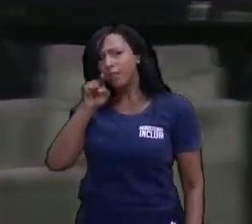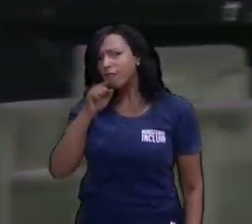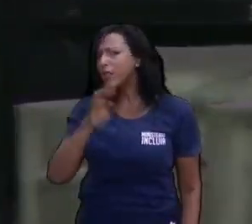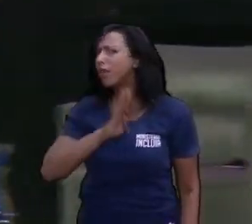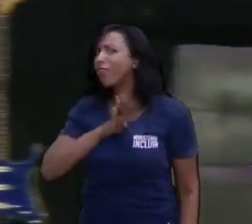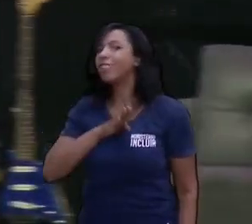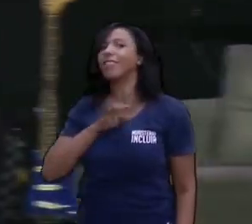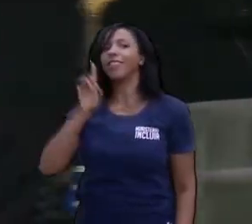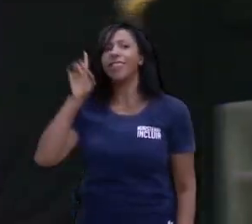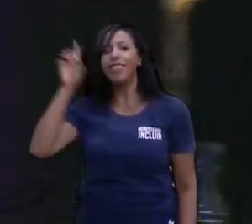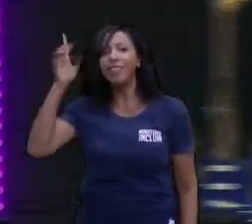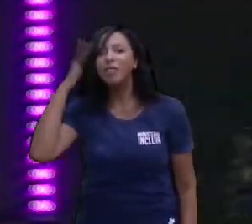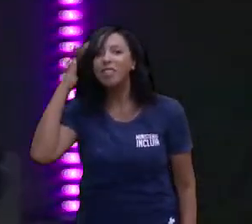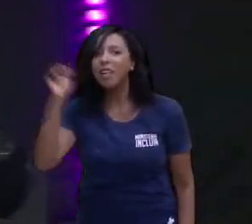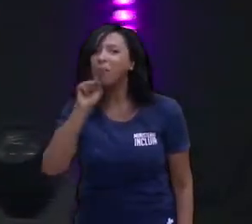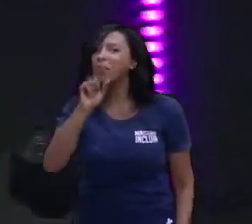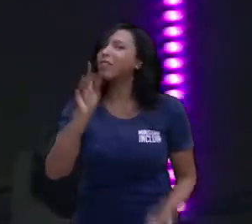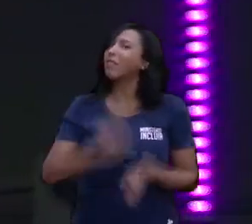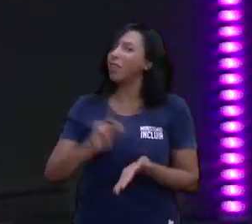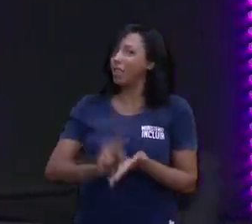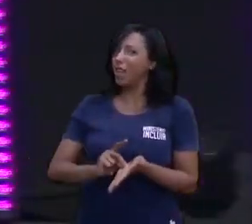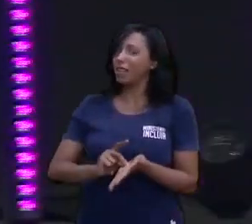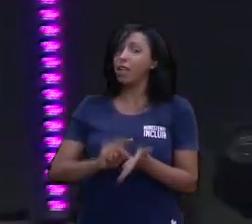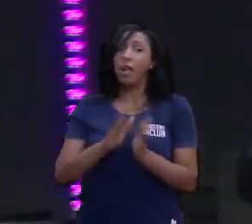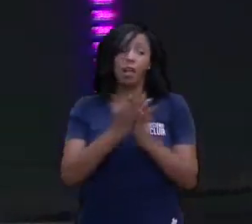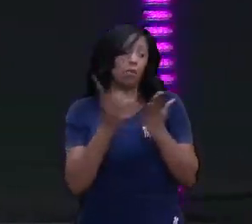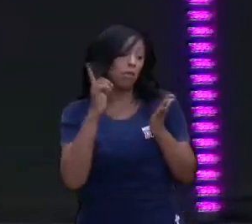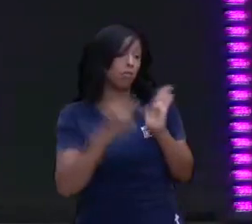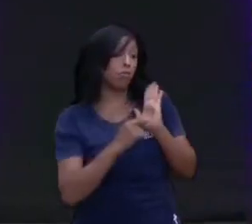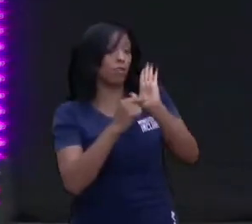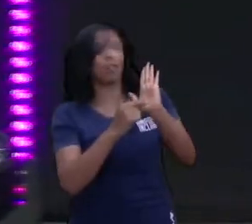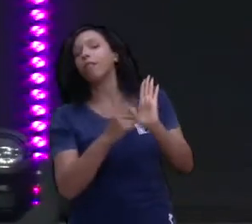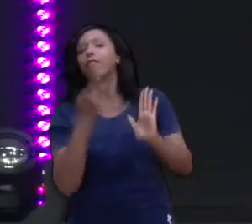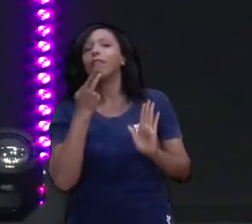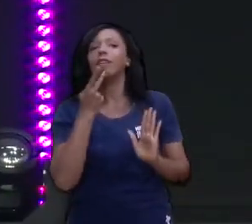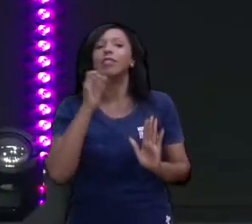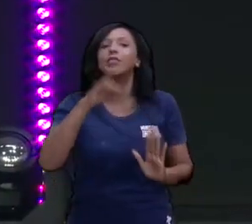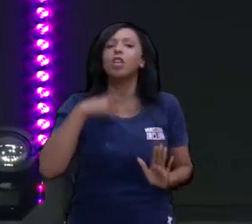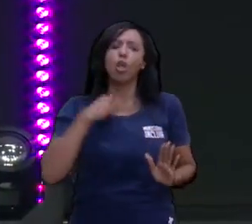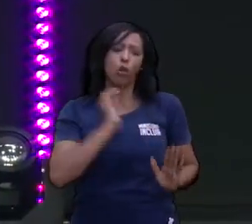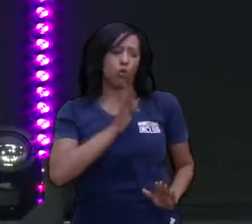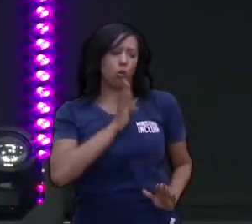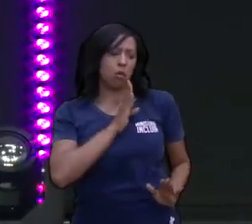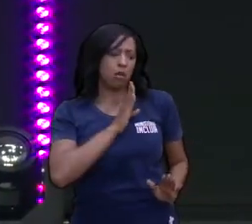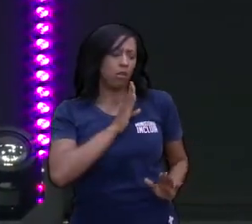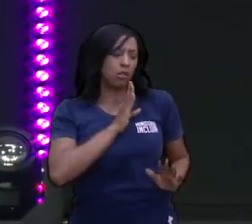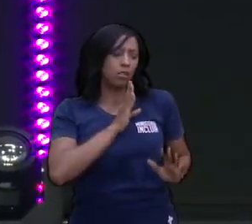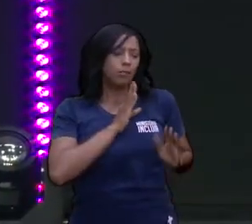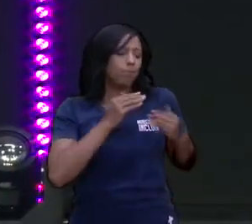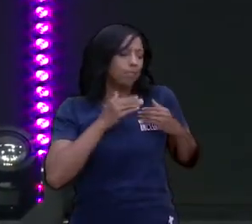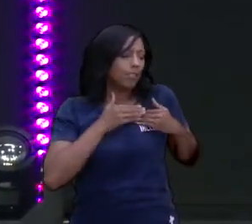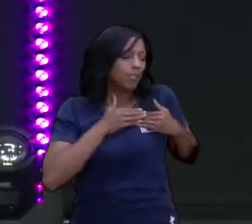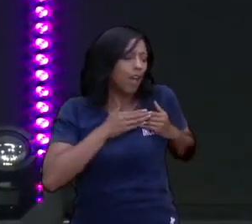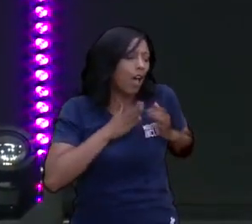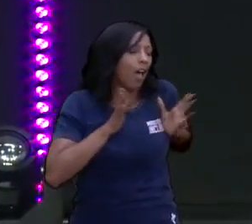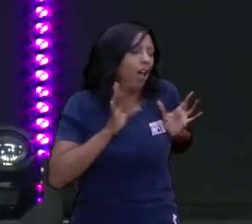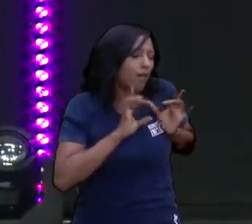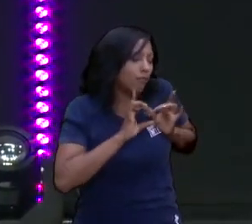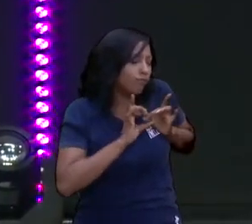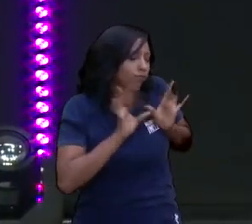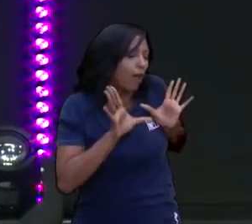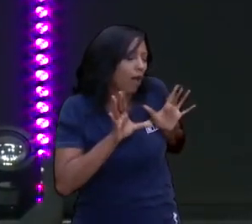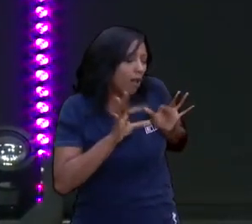ao Coração Quebrantado a este o senhor não resisti lá e quem é que pode vir uma vida linda